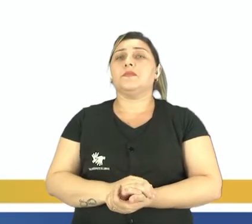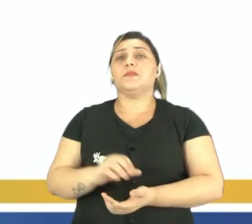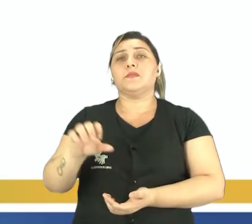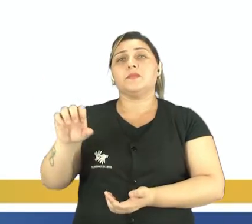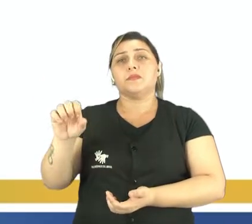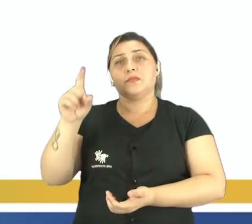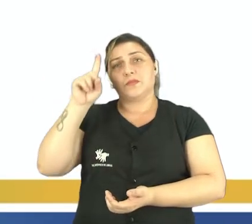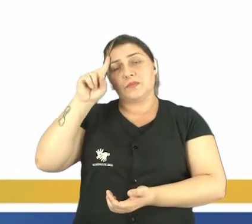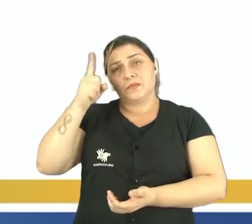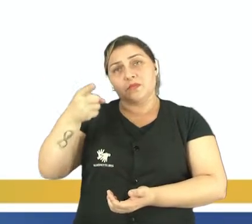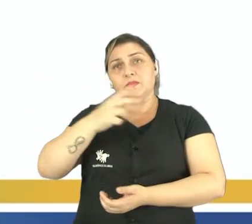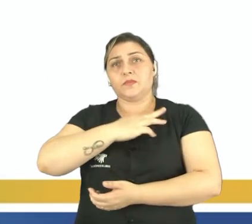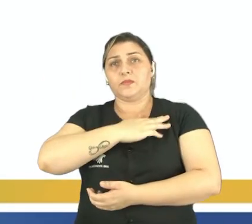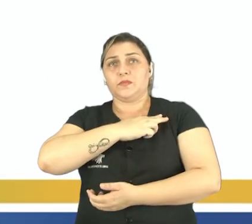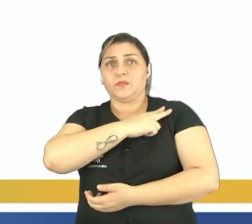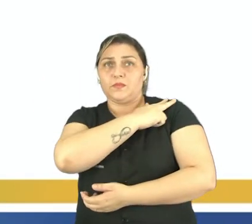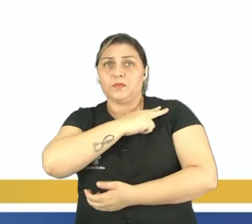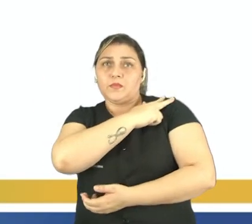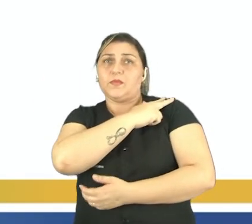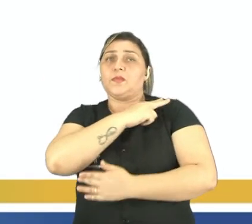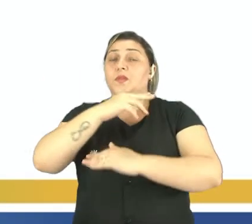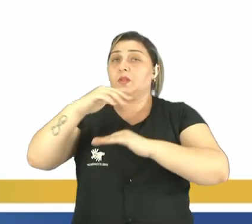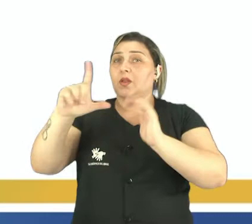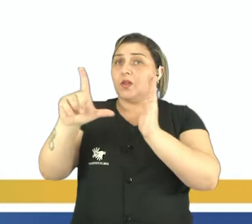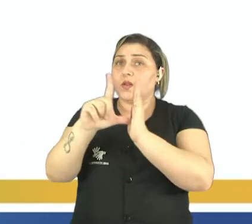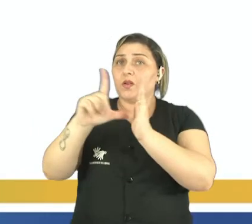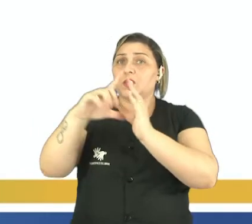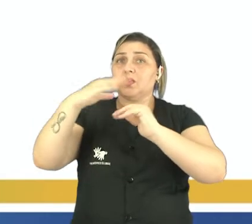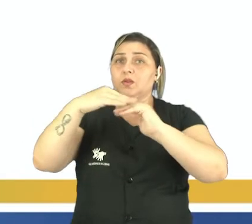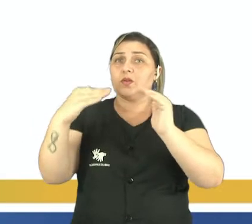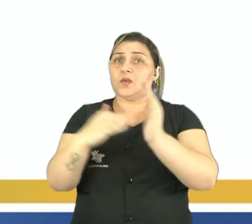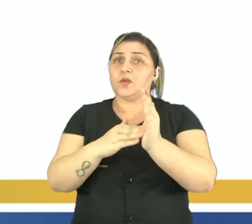Senhor gerente da loja Tudo Eletrônico, vírgula.